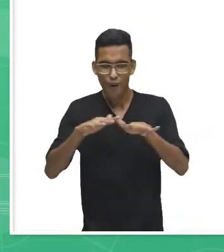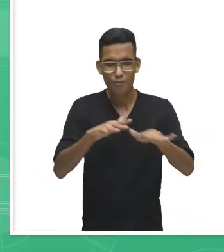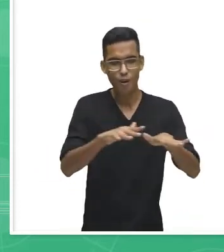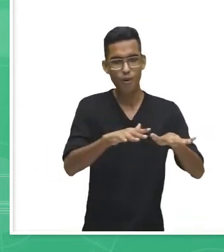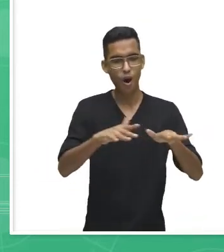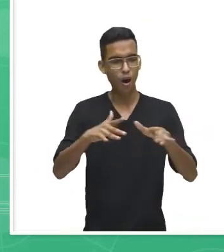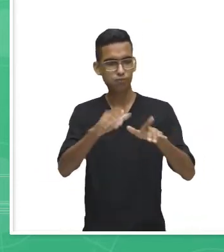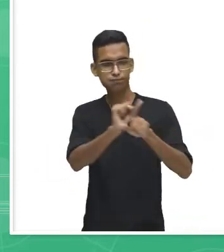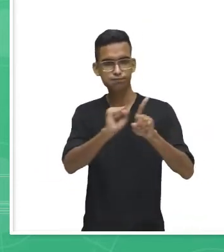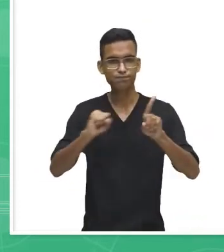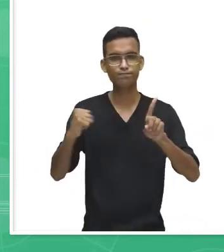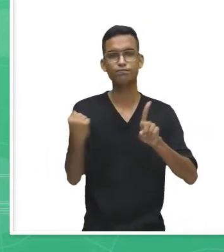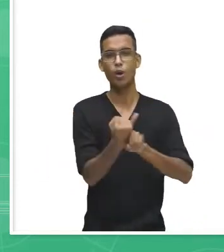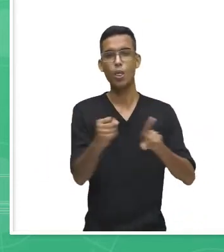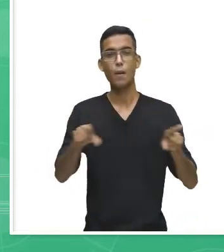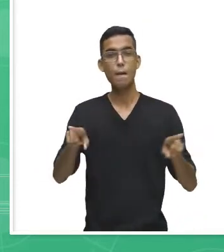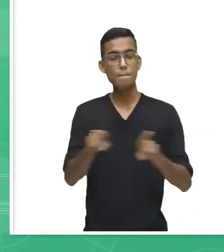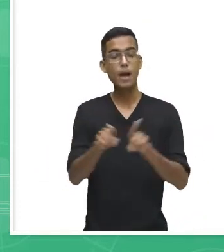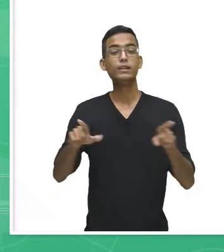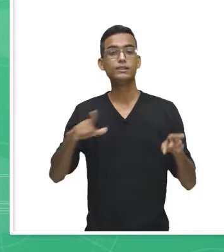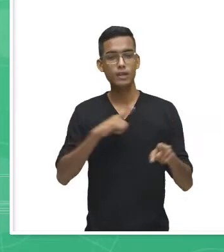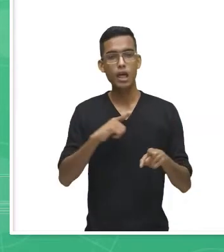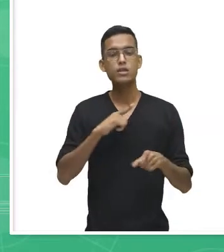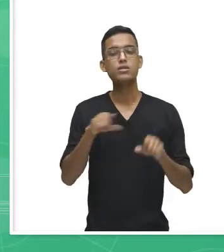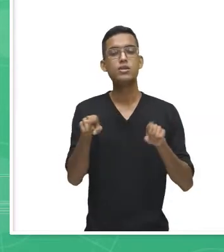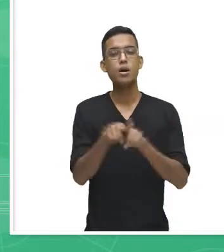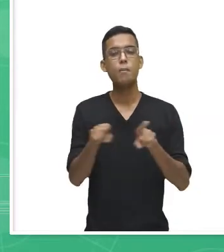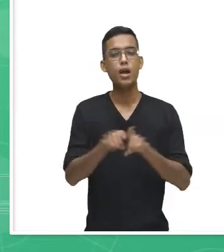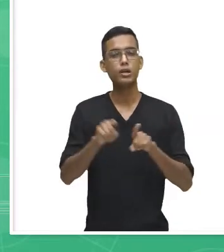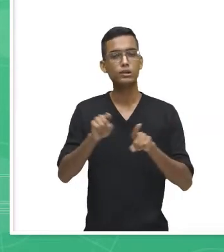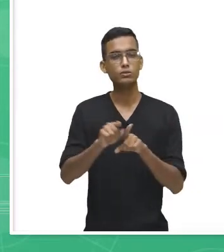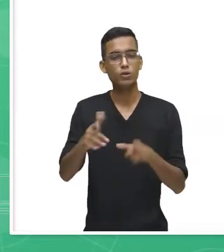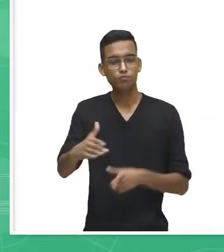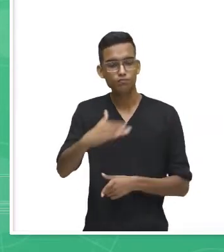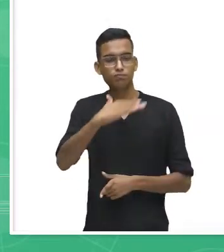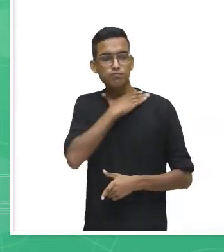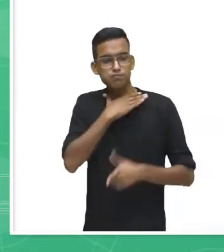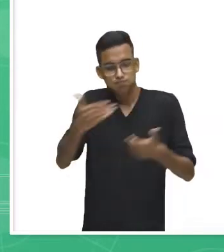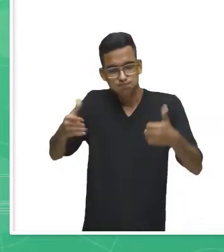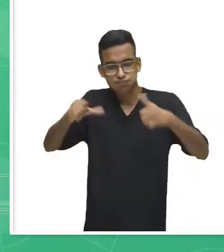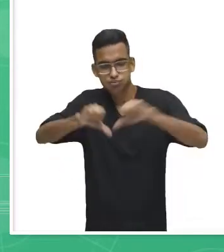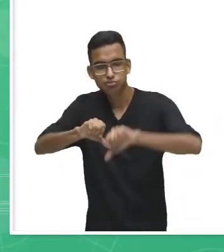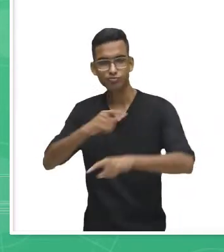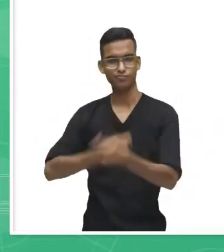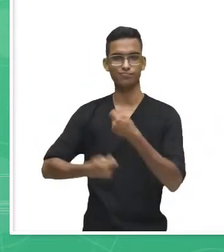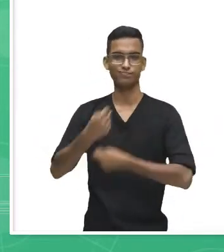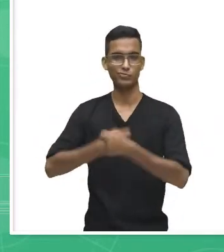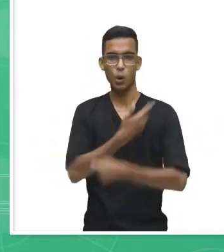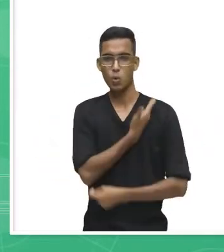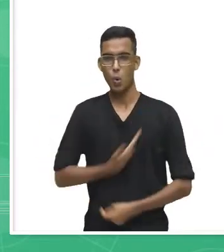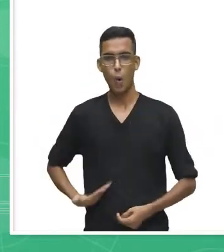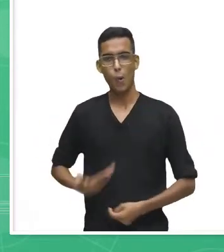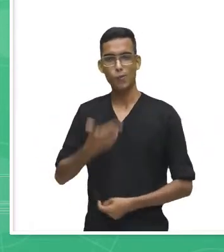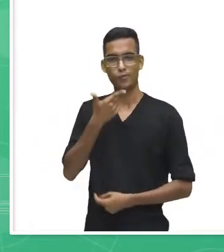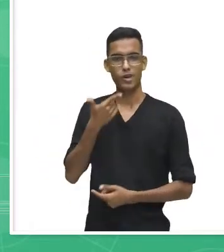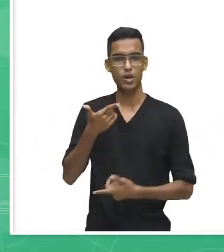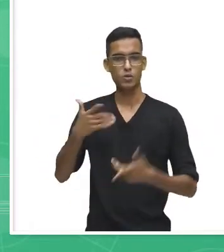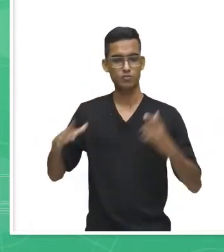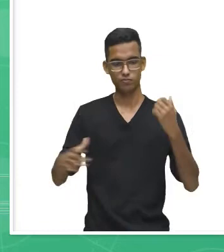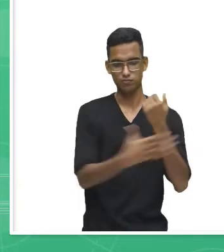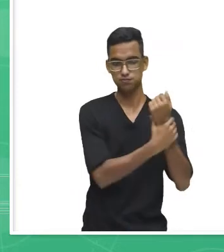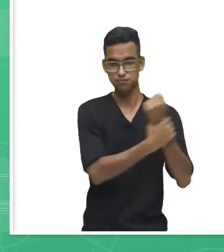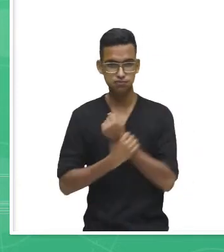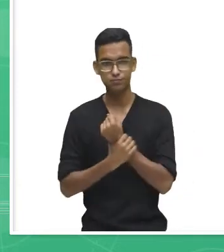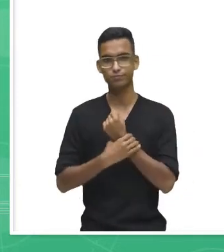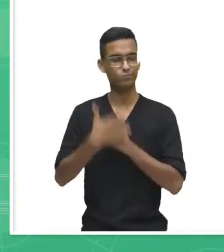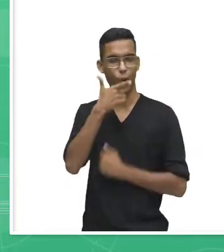por crises econômicas que o governo não consegue resolver, o governo absolutista. Então, tudo isso,